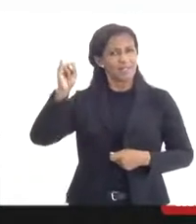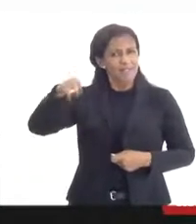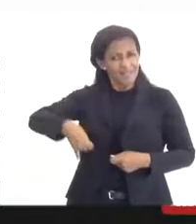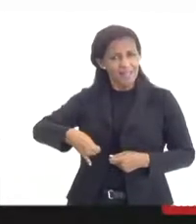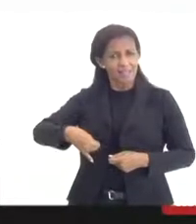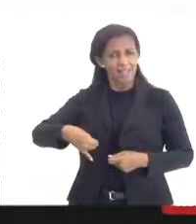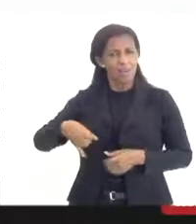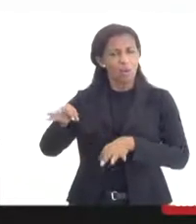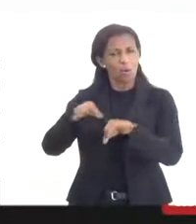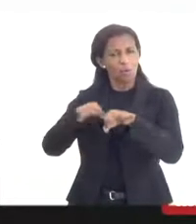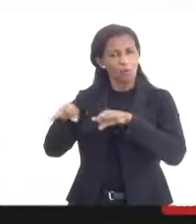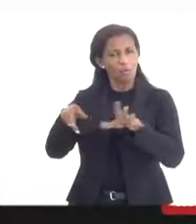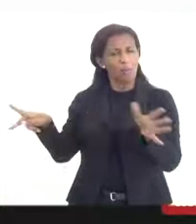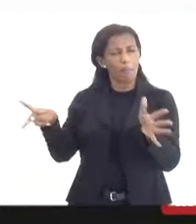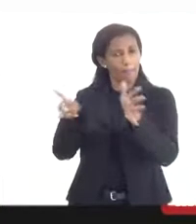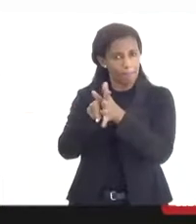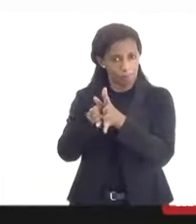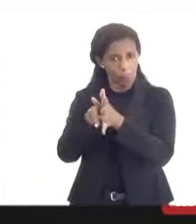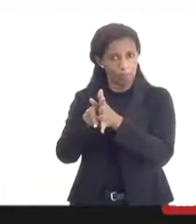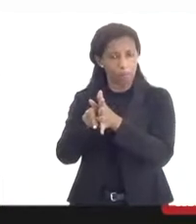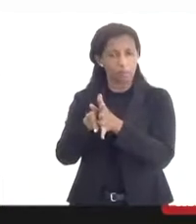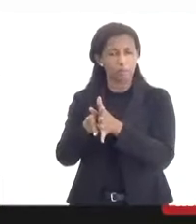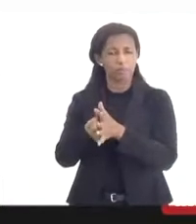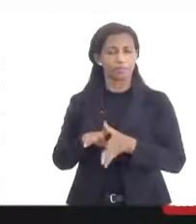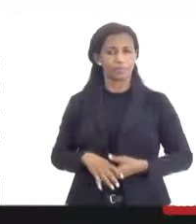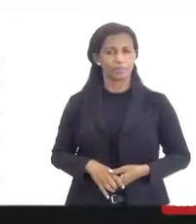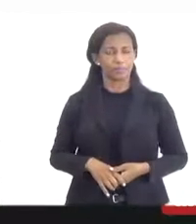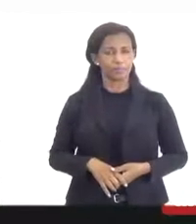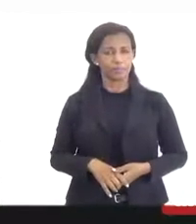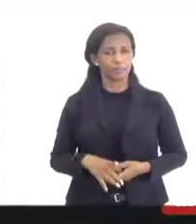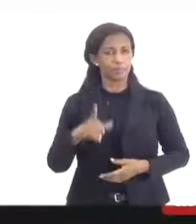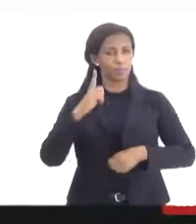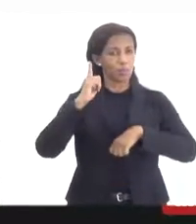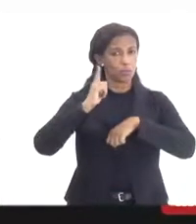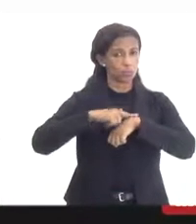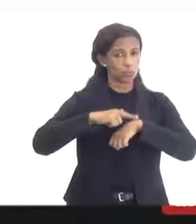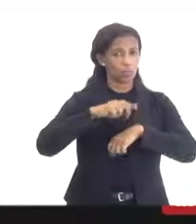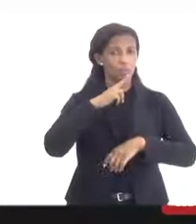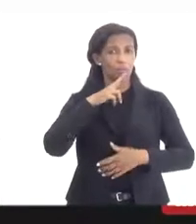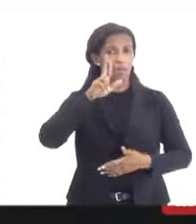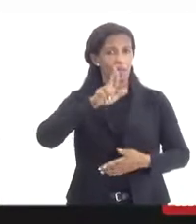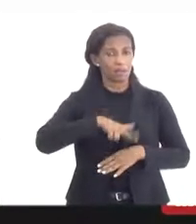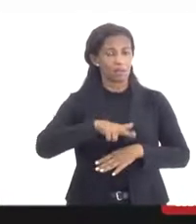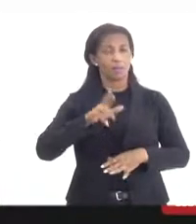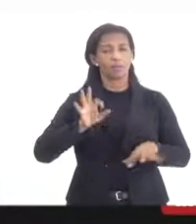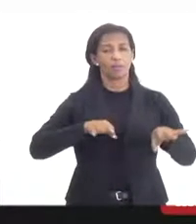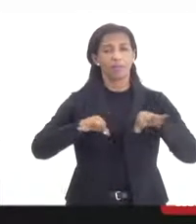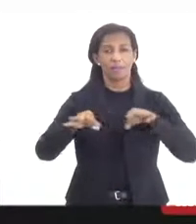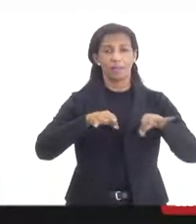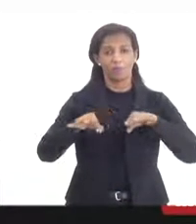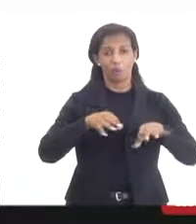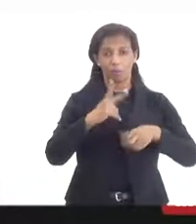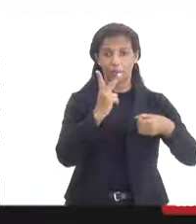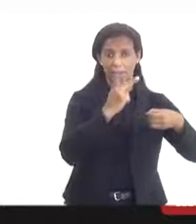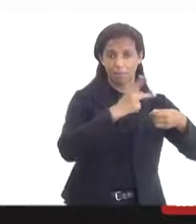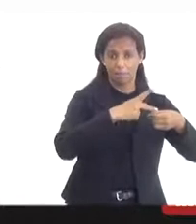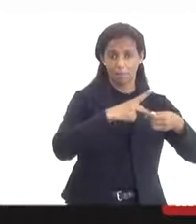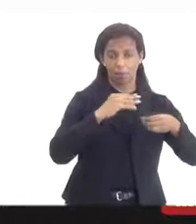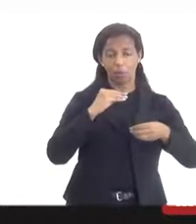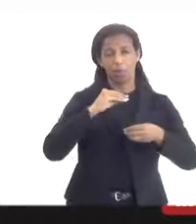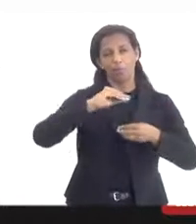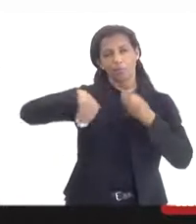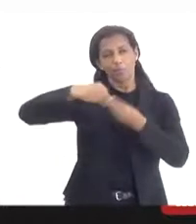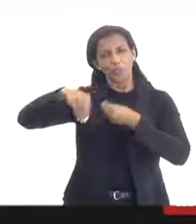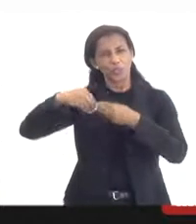fática, circunstancial, que ficou no tempo em razão da forma de escoamento desse petróleo misturado com esses